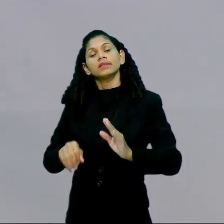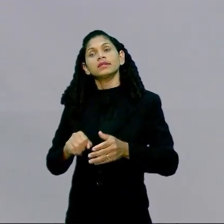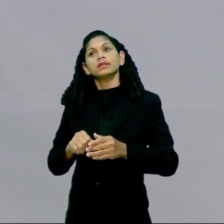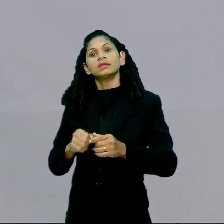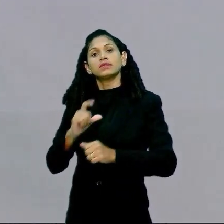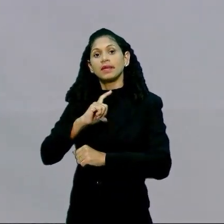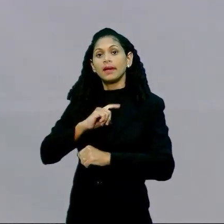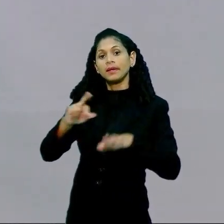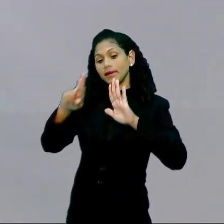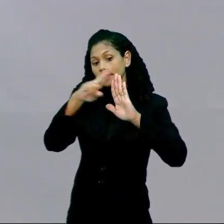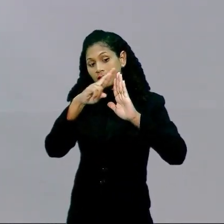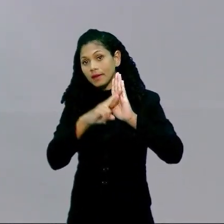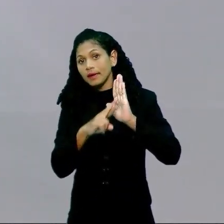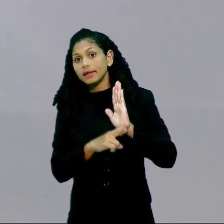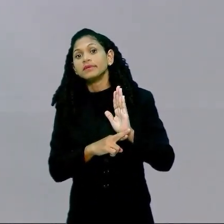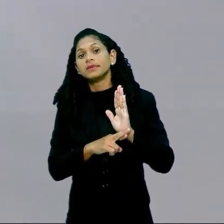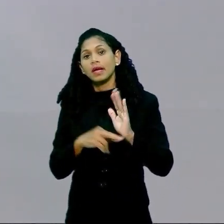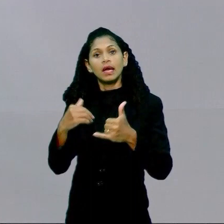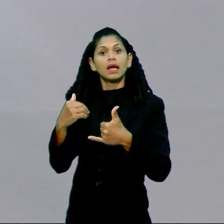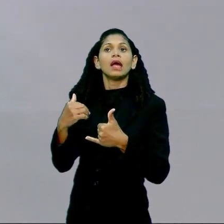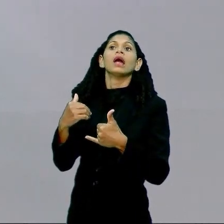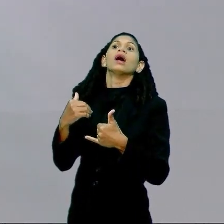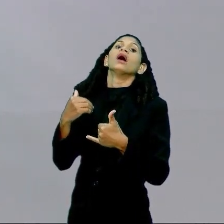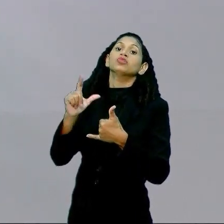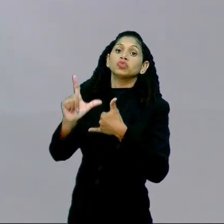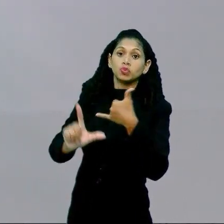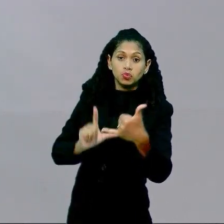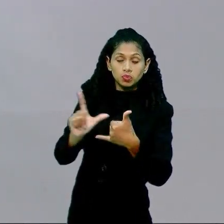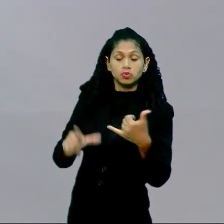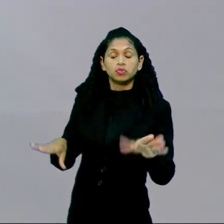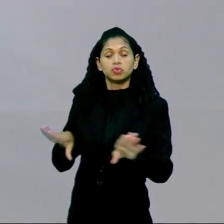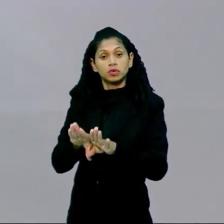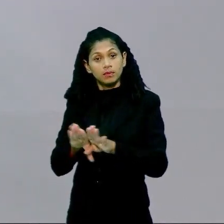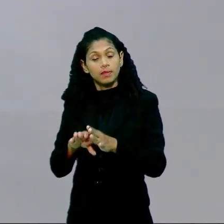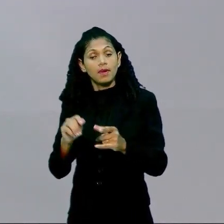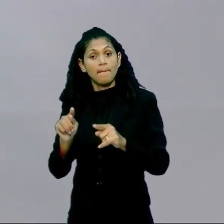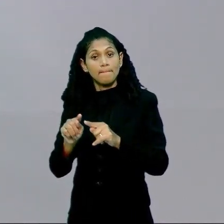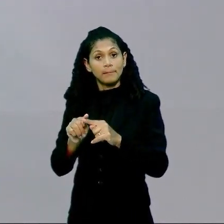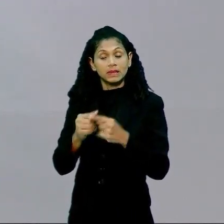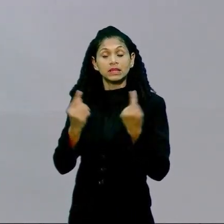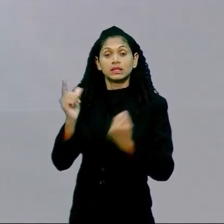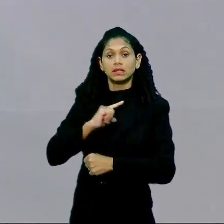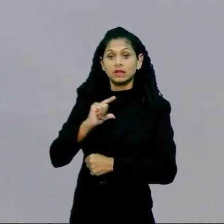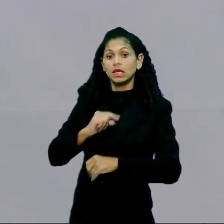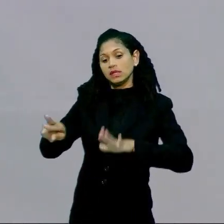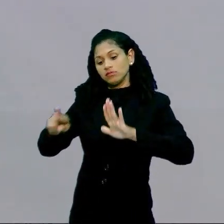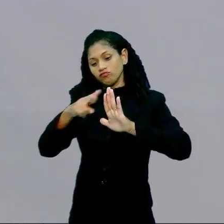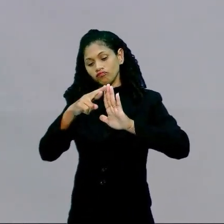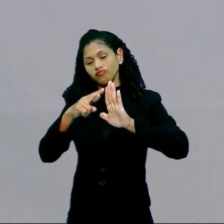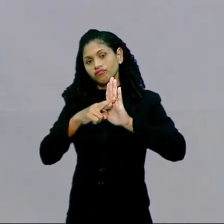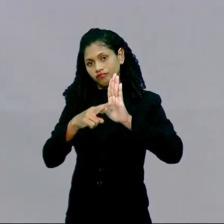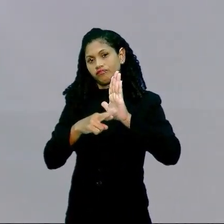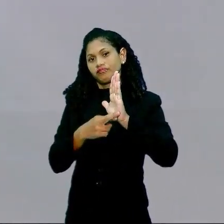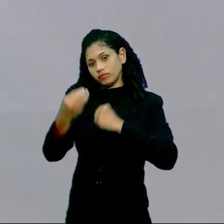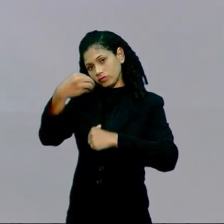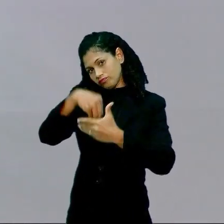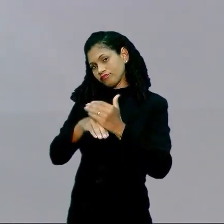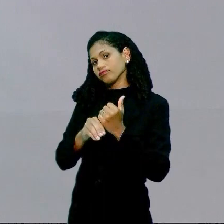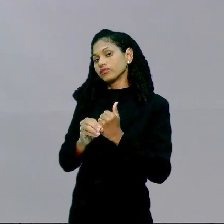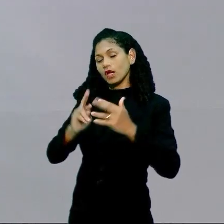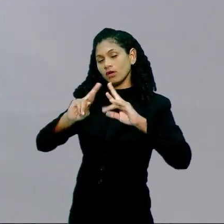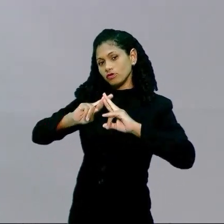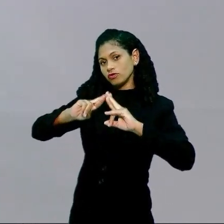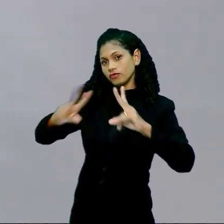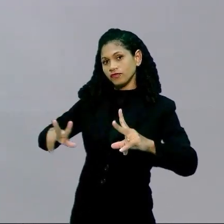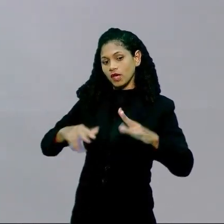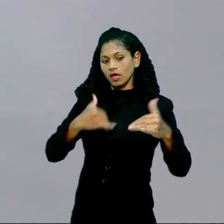também é lúdico, professor? Sim, também é lúdico. Porém, ele vai começar a inserir esses aspectos de regra, que é o que consegue diferenciar.